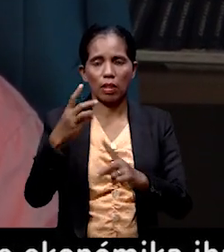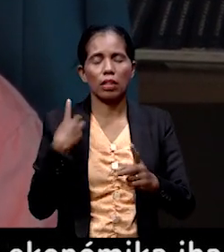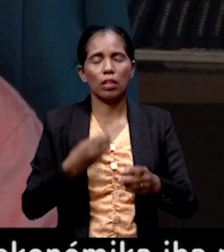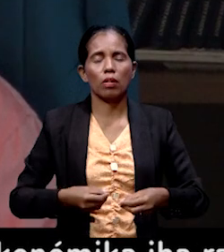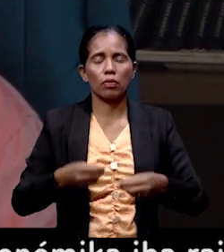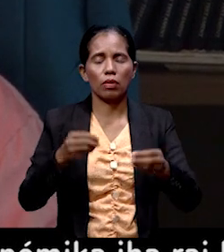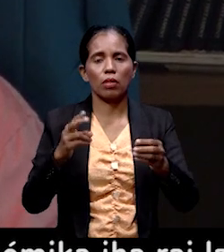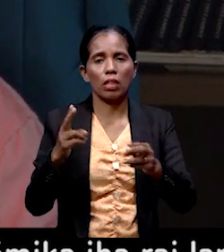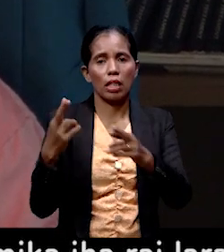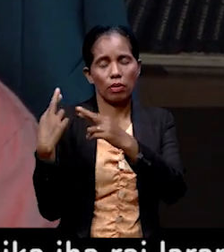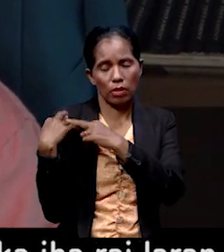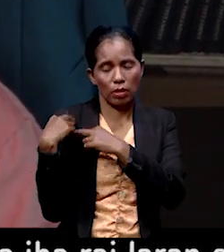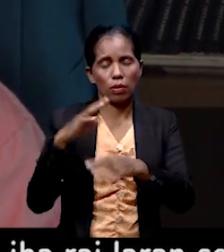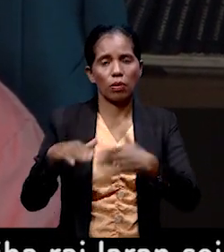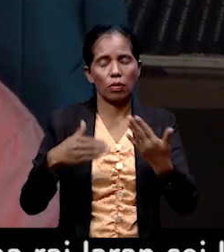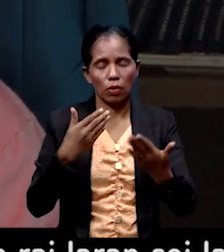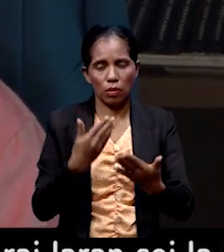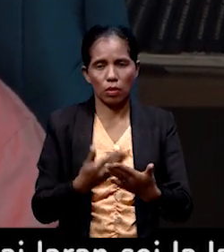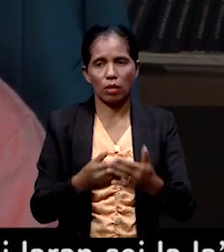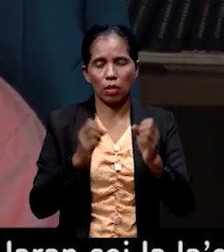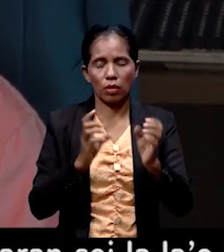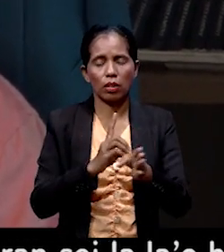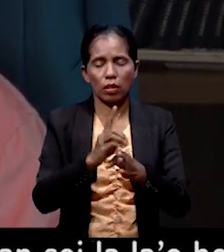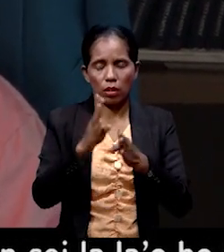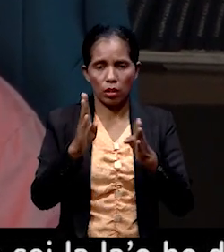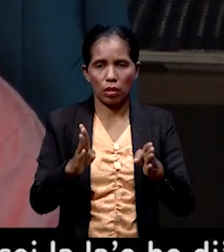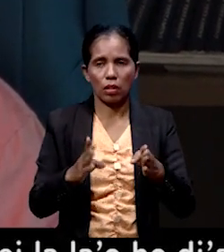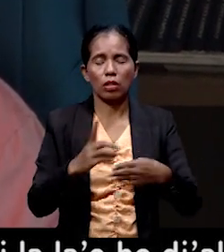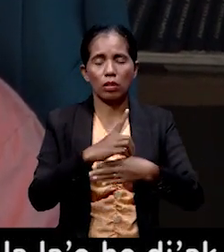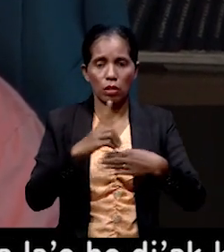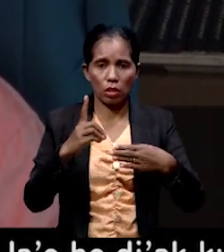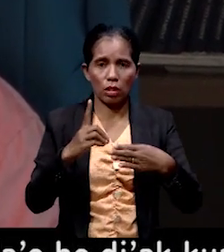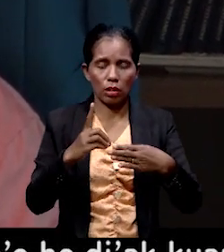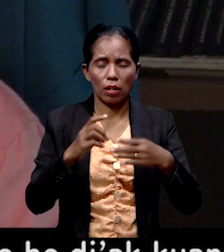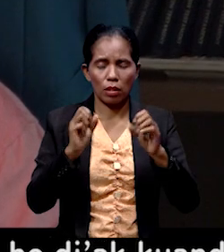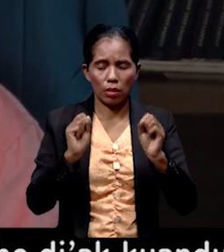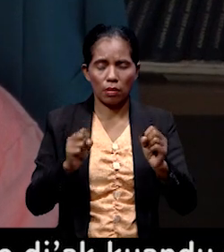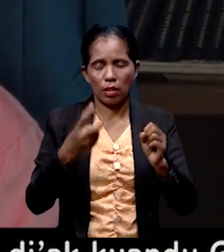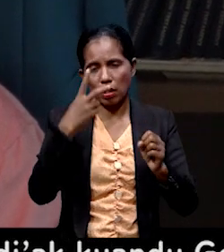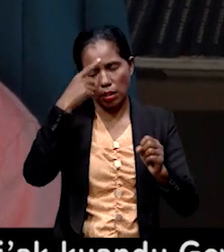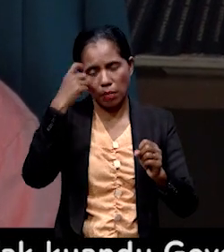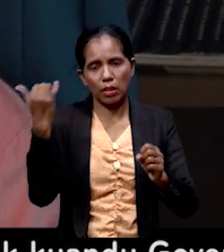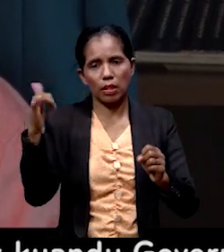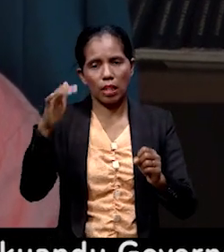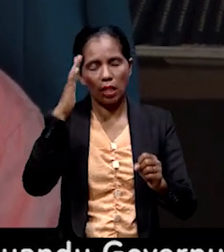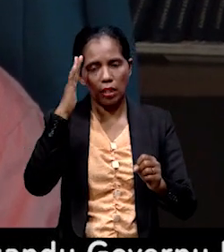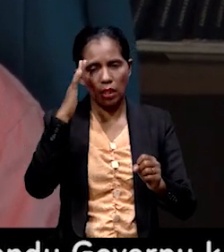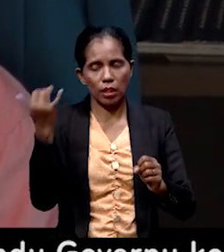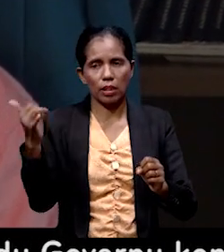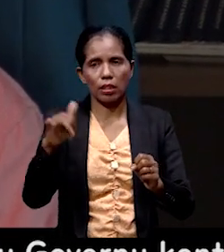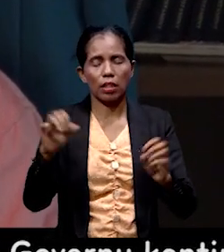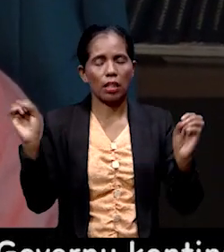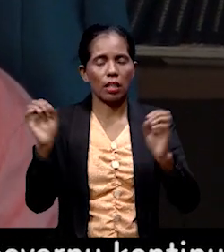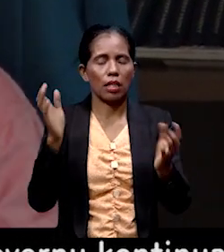tomak ba faculdade sira, atu bele desenha tuir sirne situação, circunstância, tamba sira mak hatena alunos hirak mak la iha